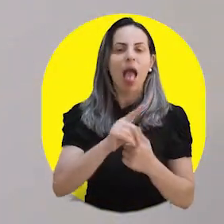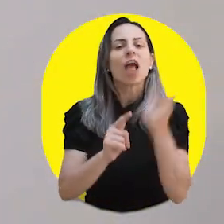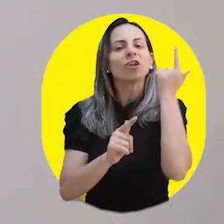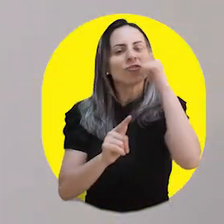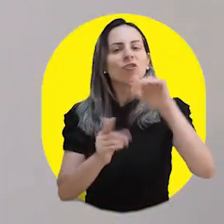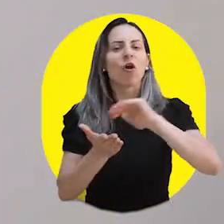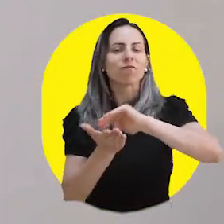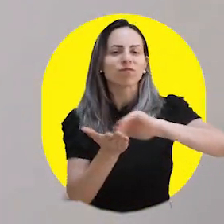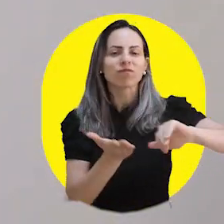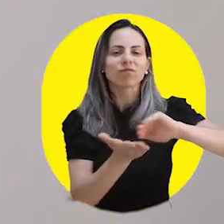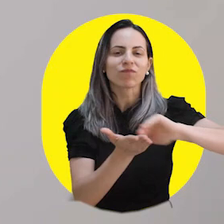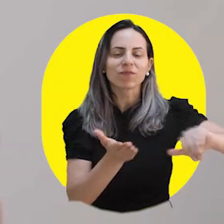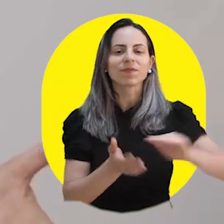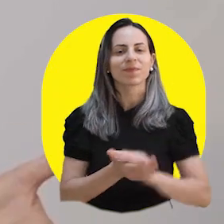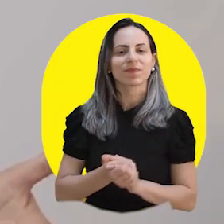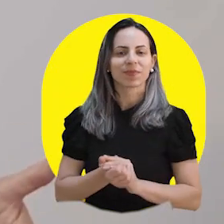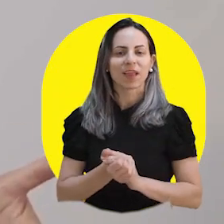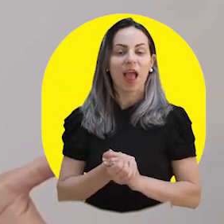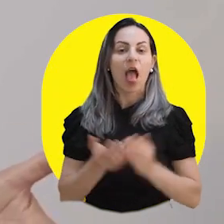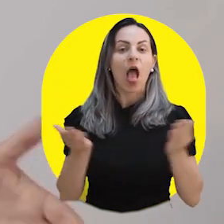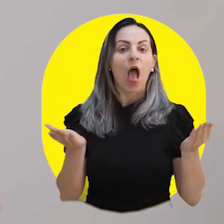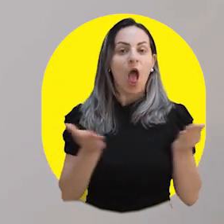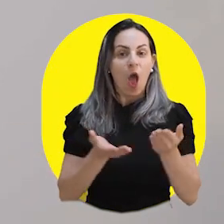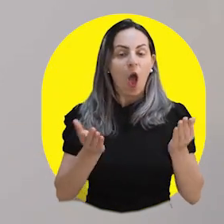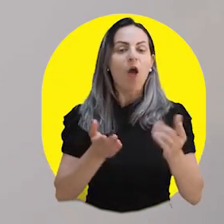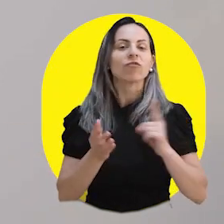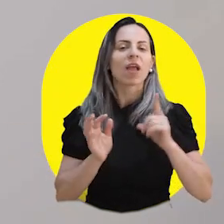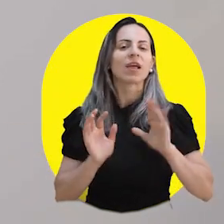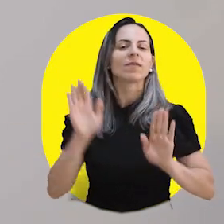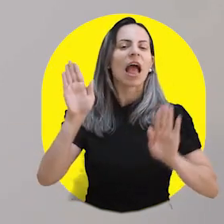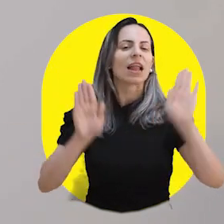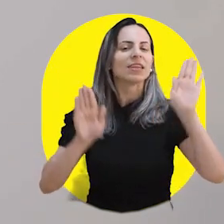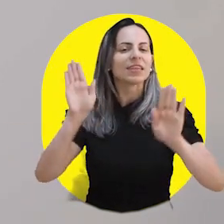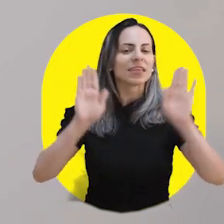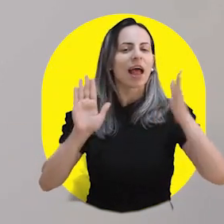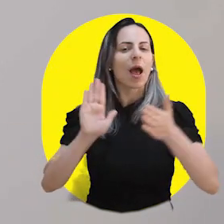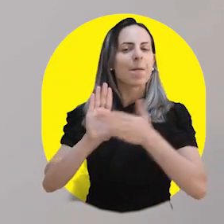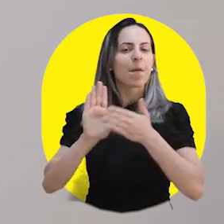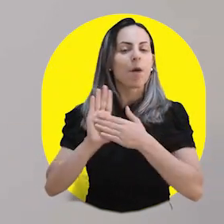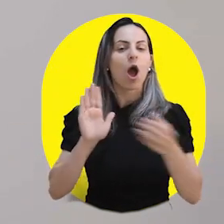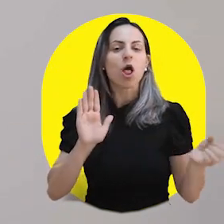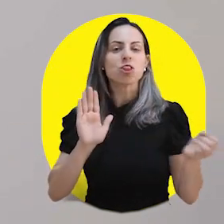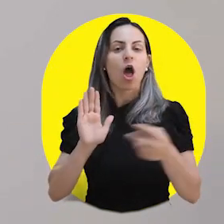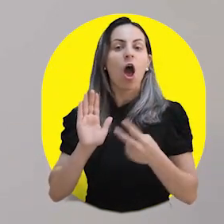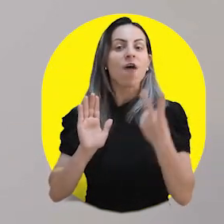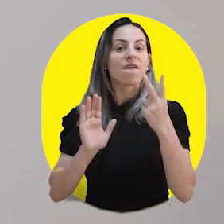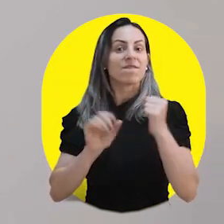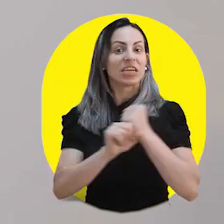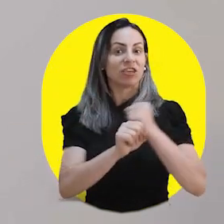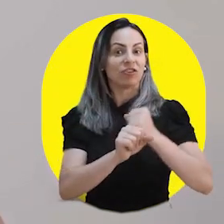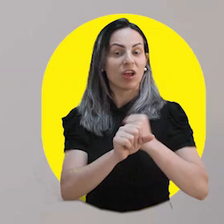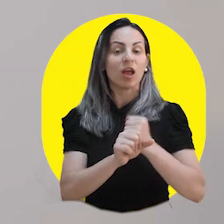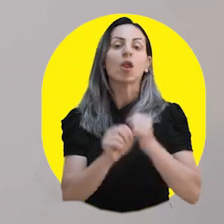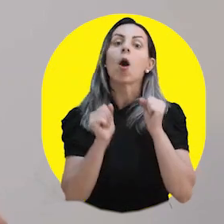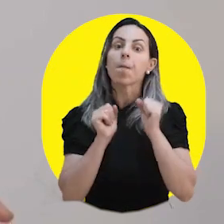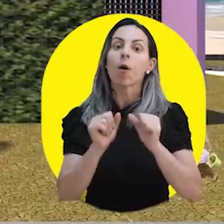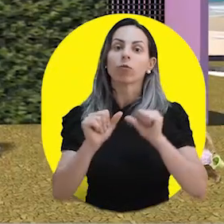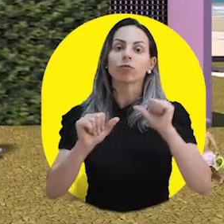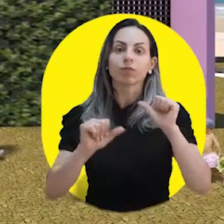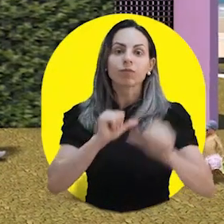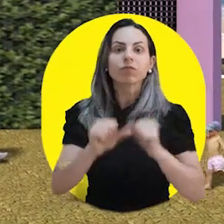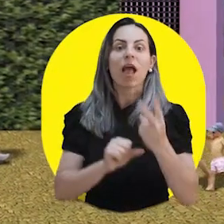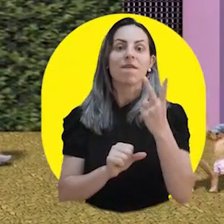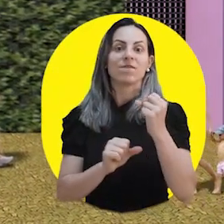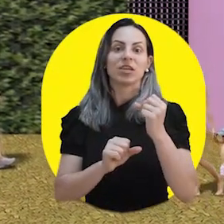depois tiveram que tirar de novo. Mas hoje nós estamos fazendo o chamamento, que é a licitação nova para 20 anos, renovar por mais 20.